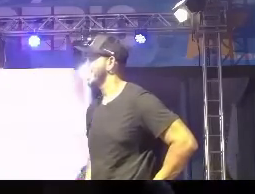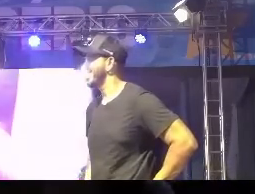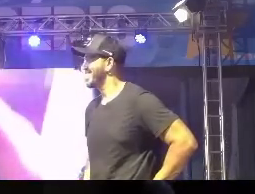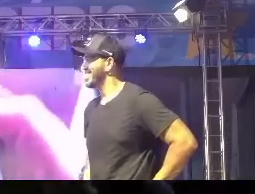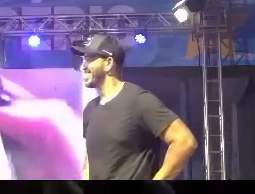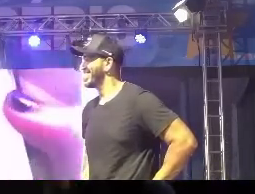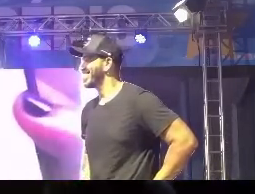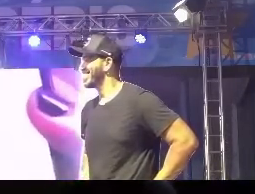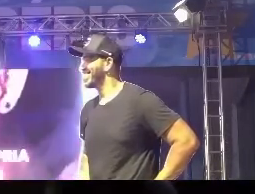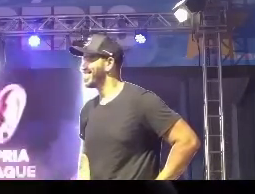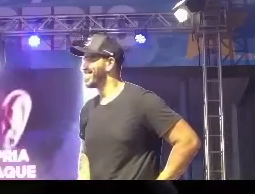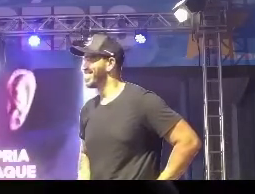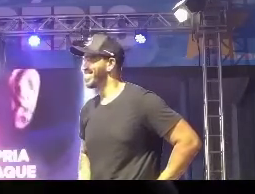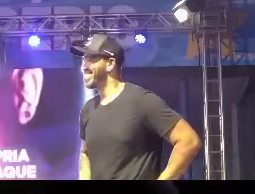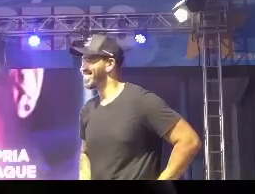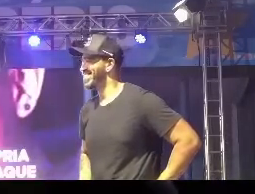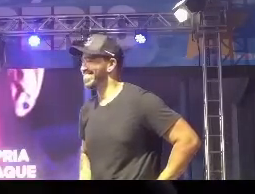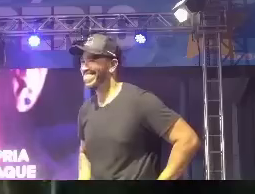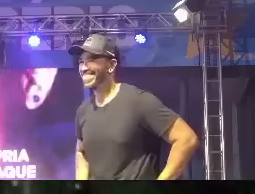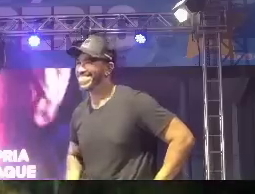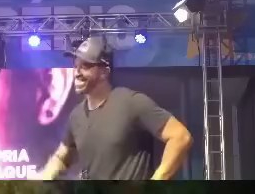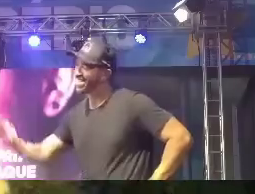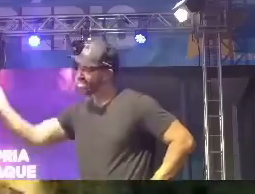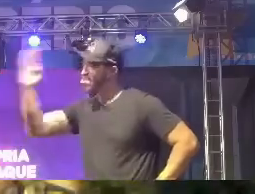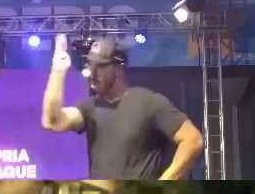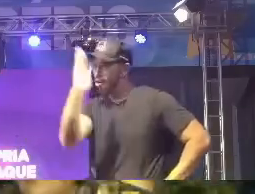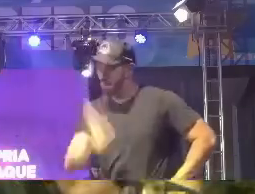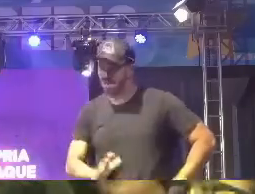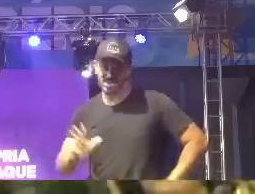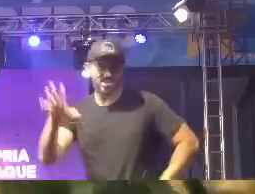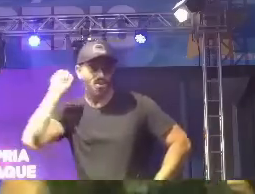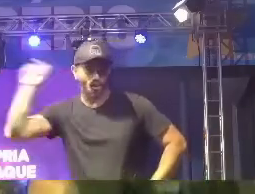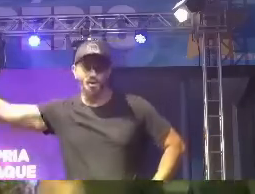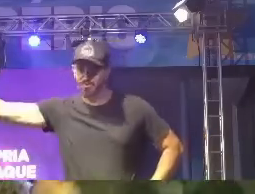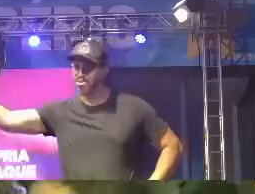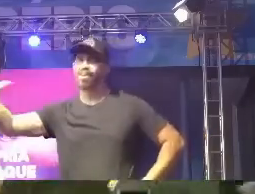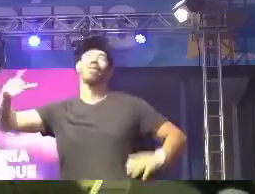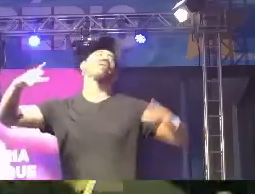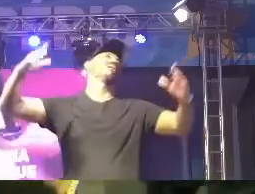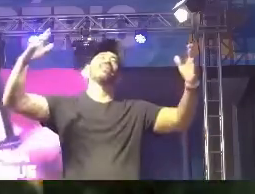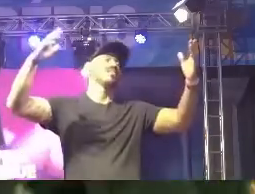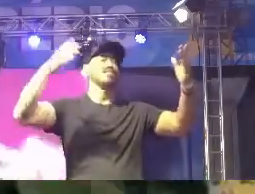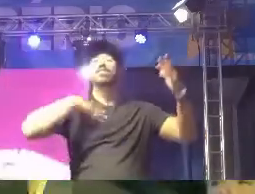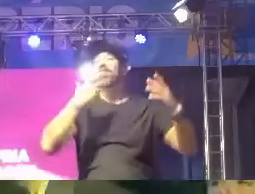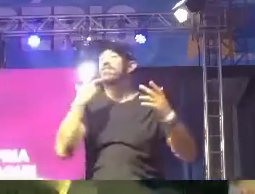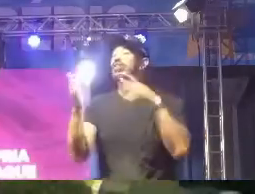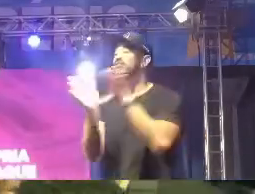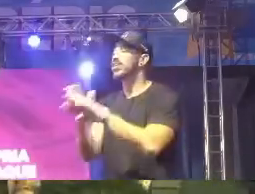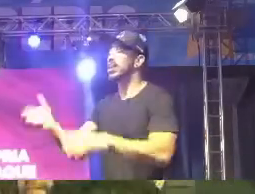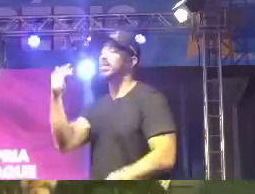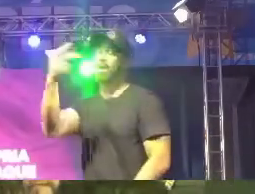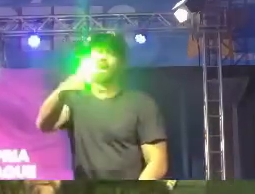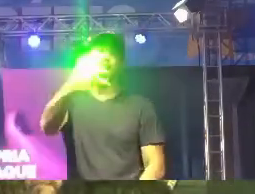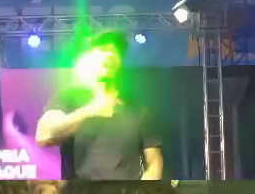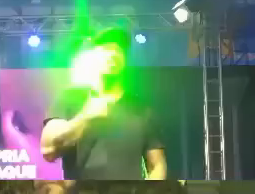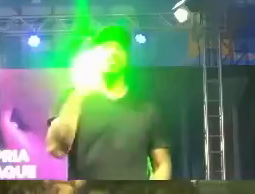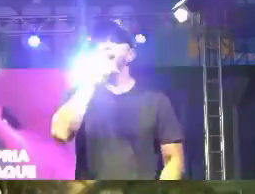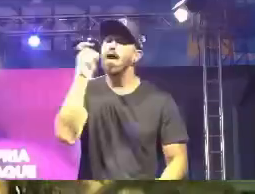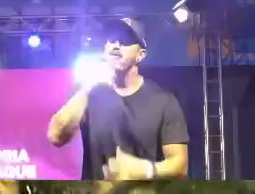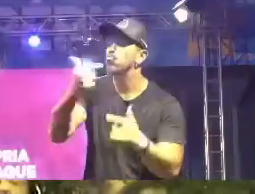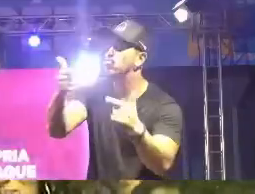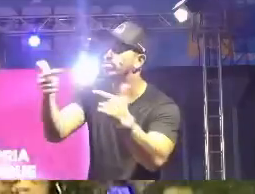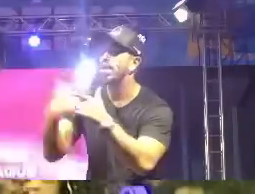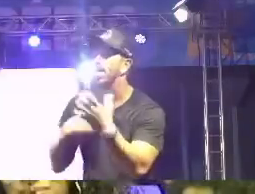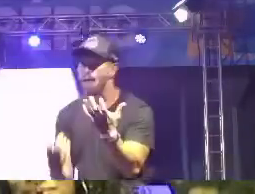me escutou O Brasil inteiro te escutou? Se liga meu parceiro Eu chego fazendo rap e tô pronto pro caô Eu taquei